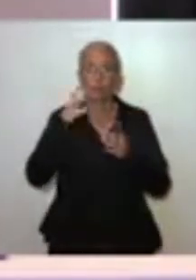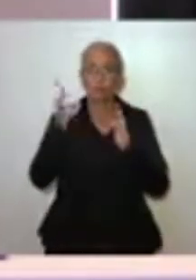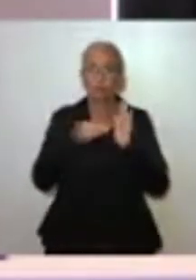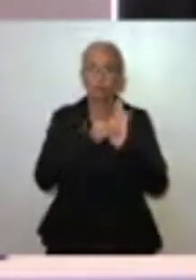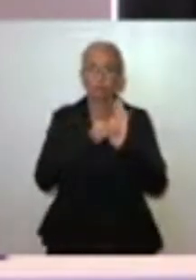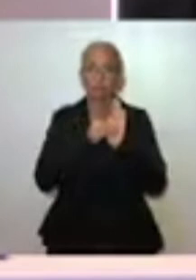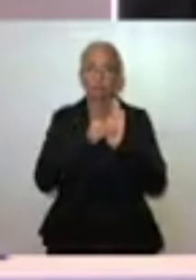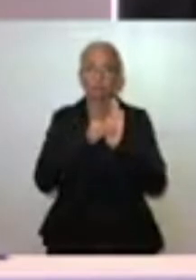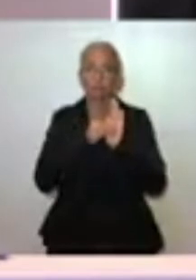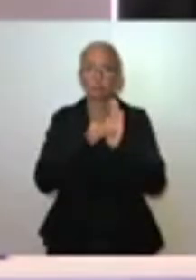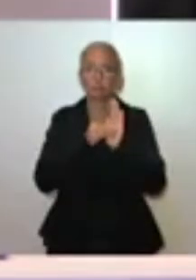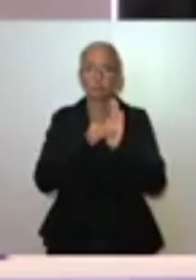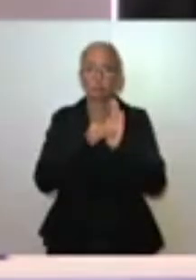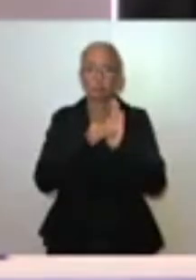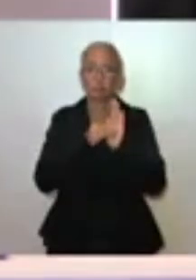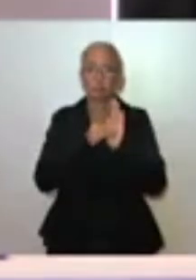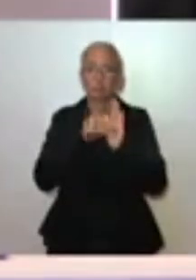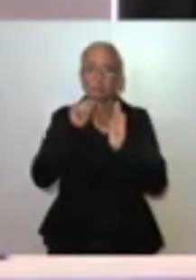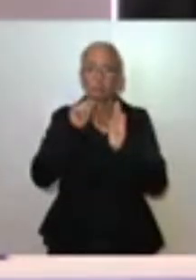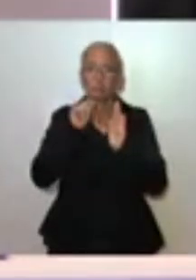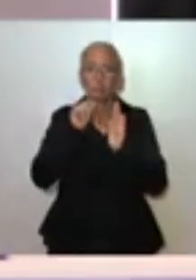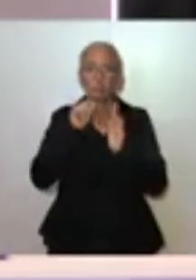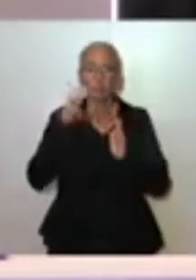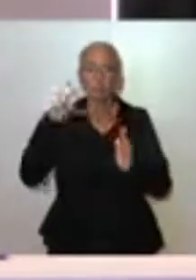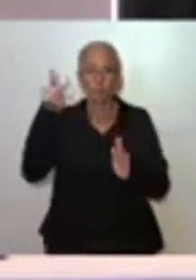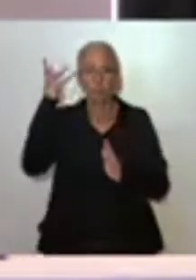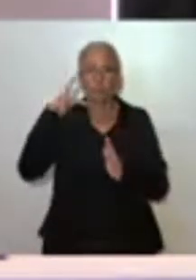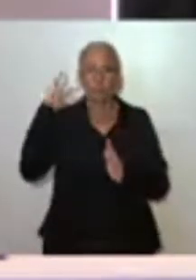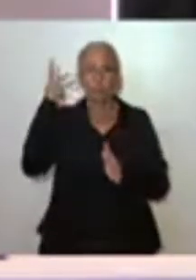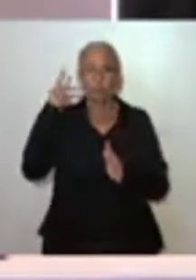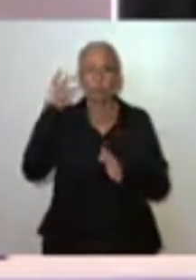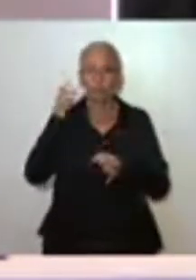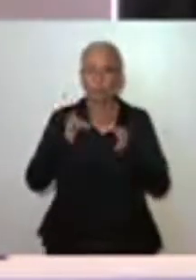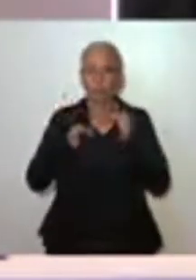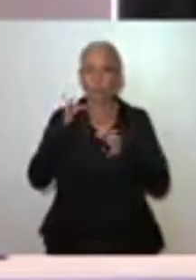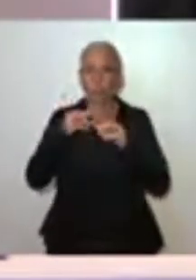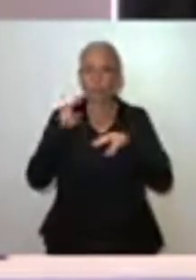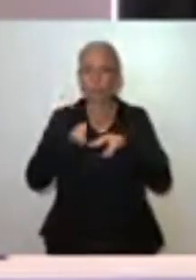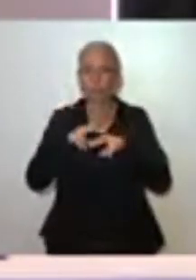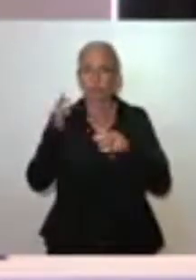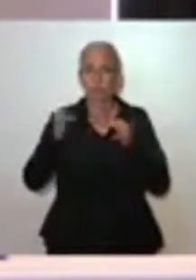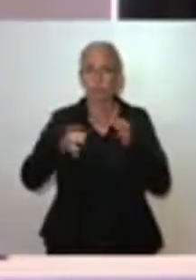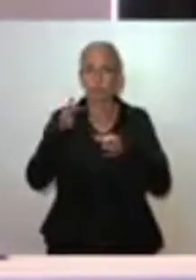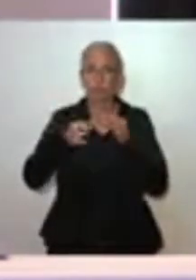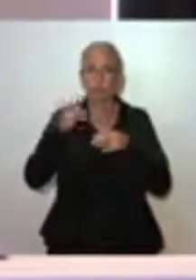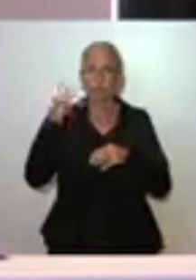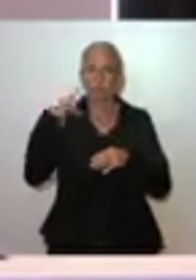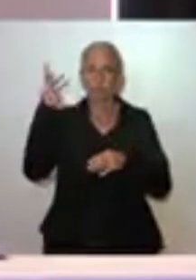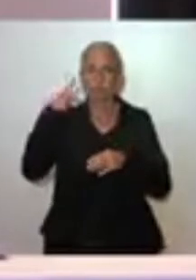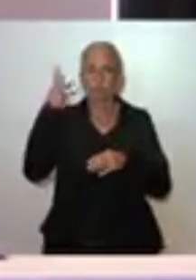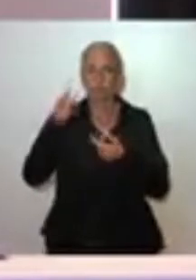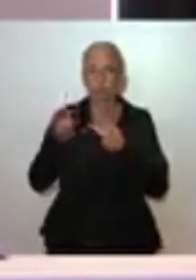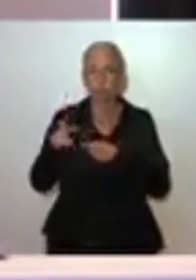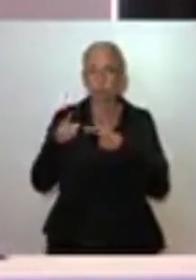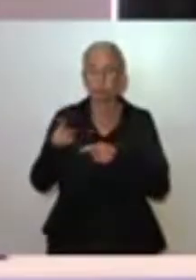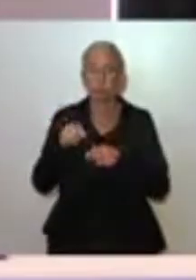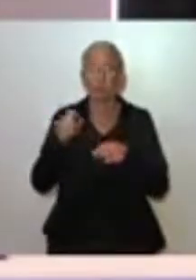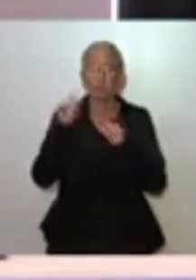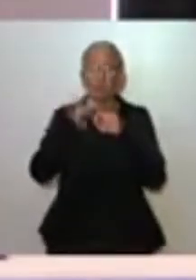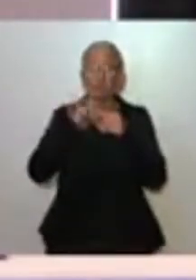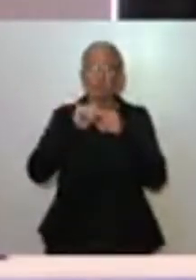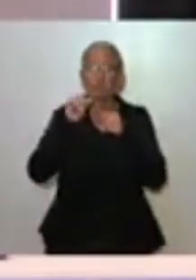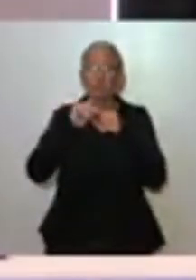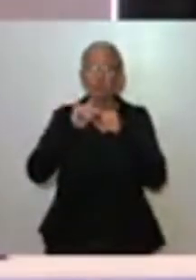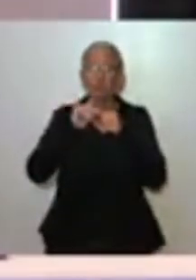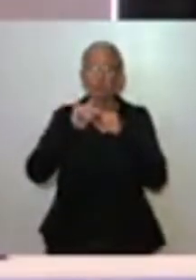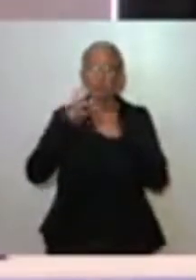fabricada em que um parlamentar que havia sido condenado pelo Supremo ataques ao Supremo fazia um